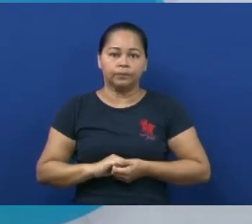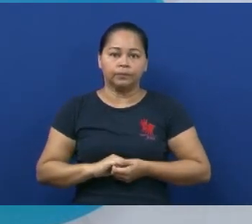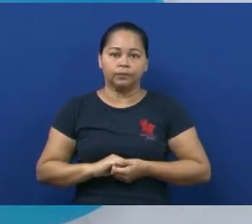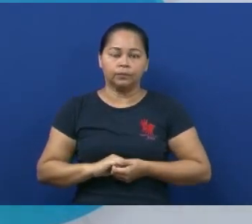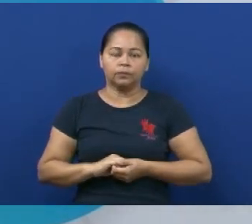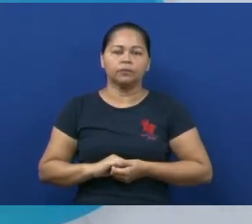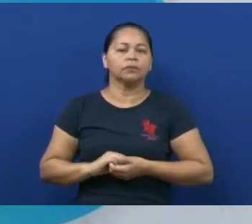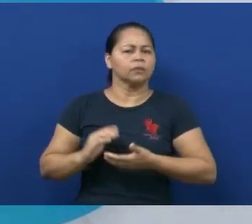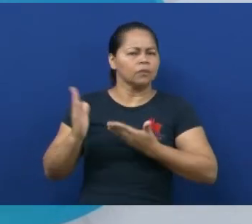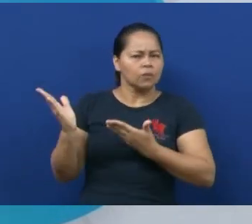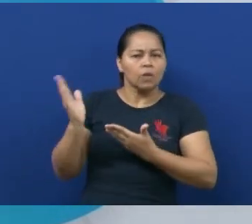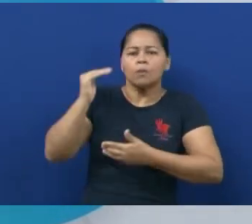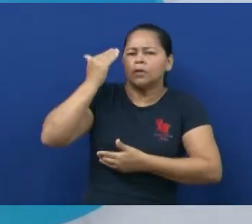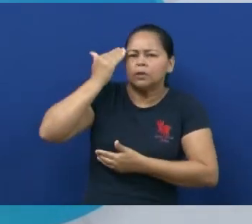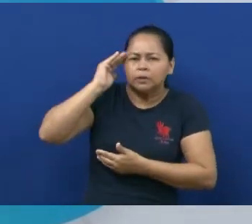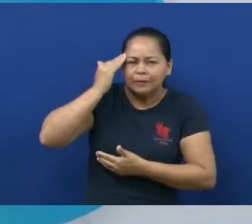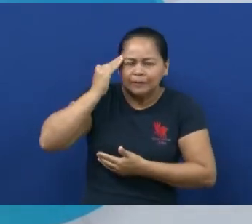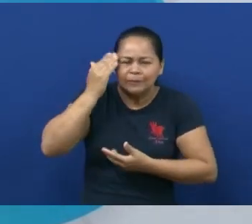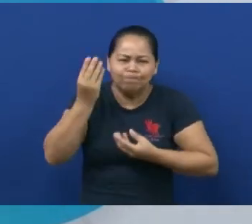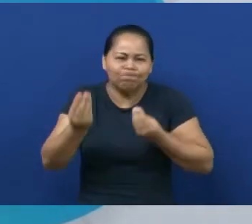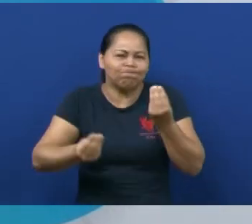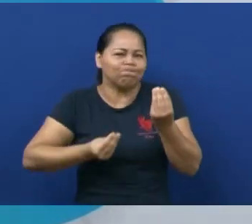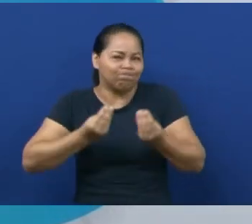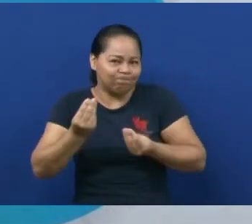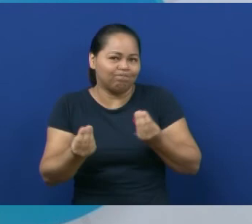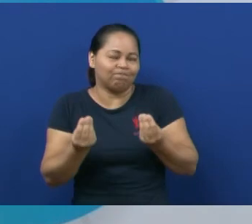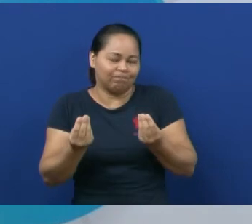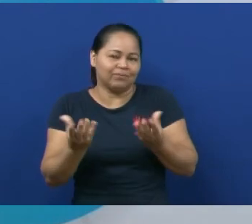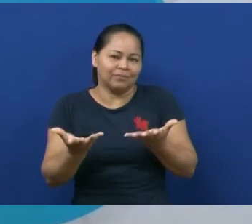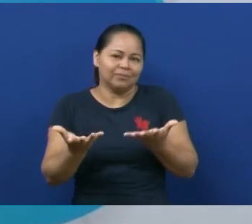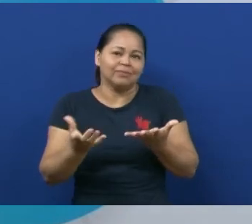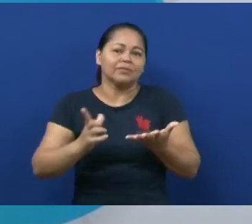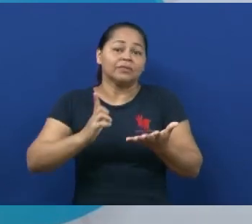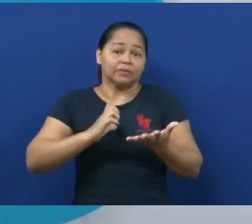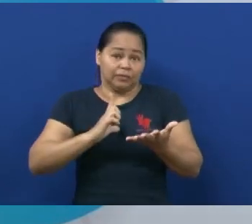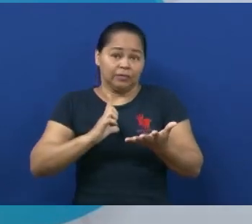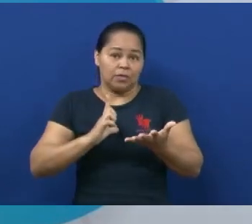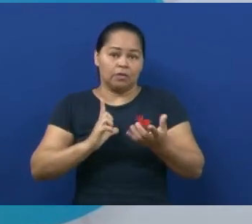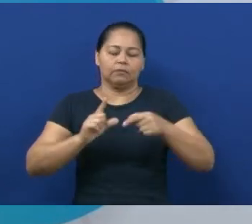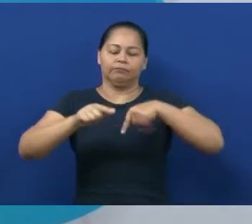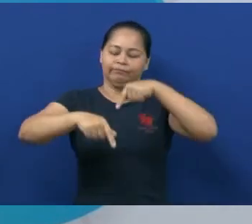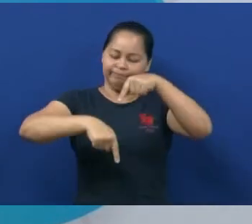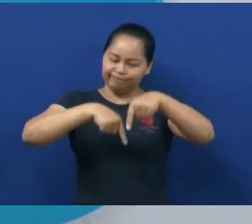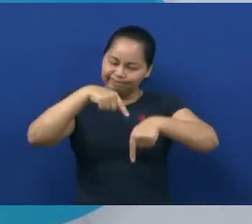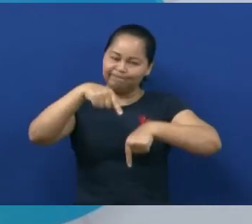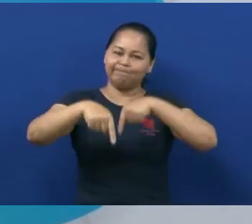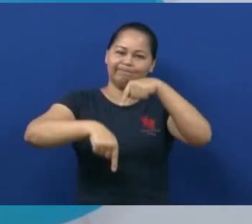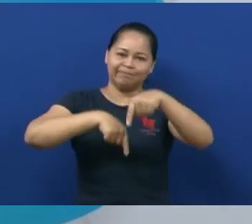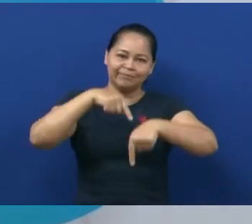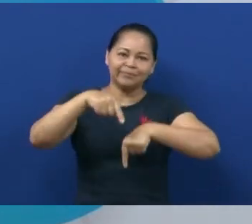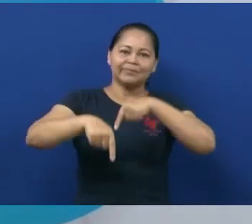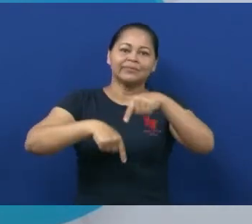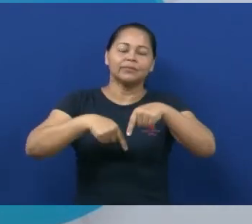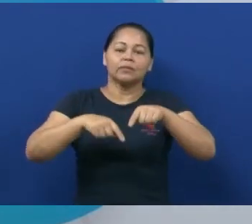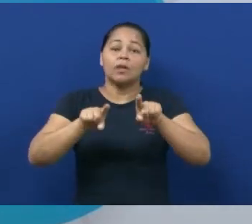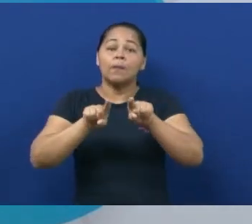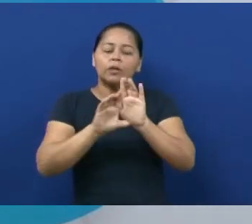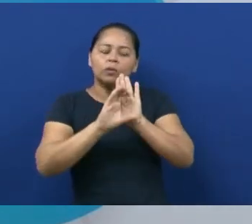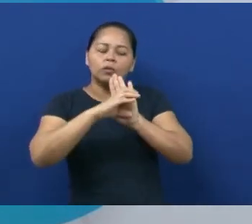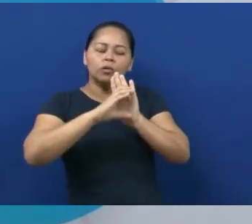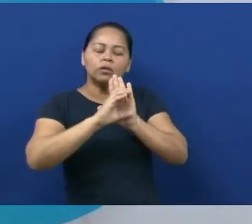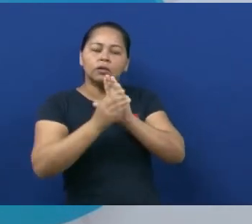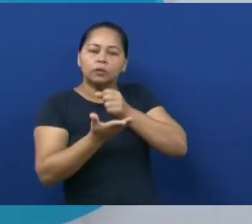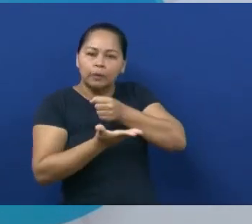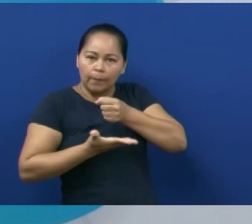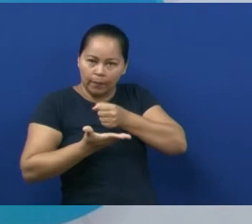E aí, para entendermos então que tudo isso tem a ver com química, precisamos entender alguns conceitos básicos.